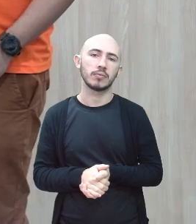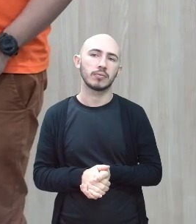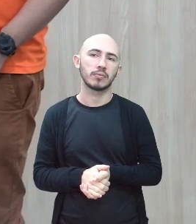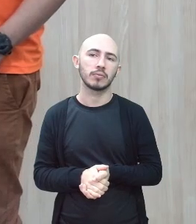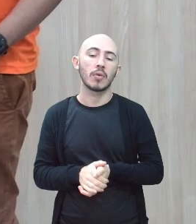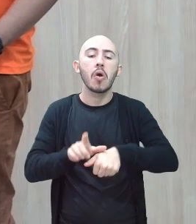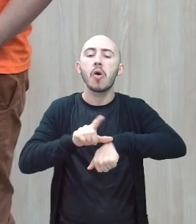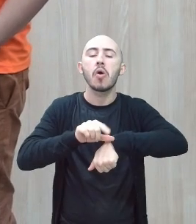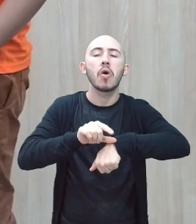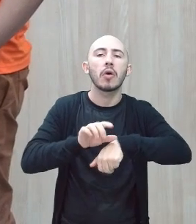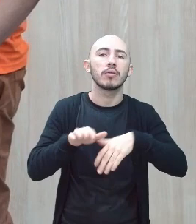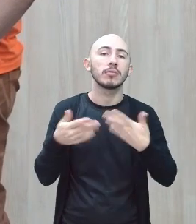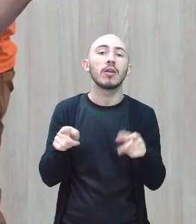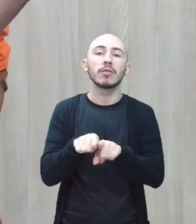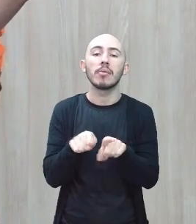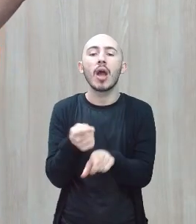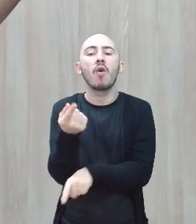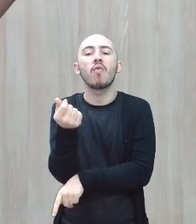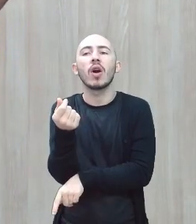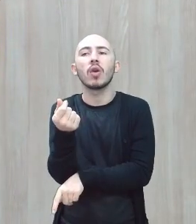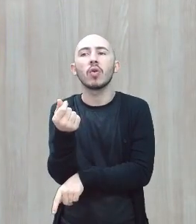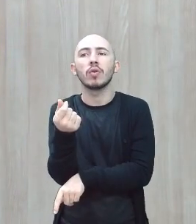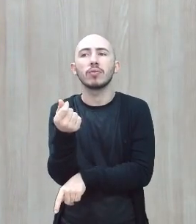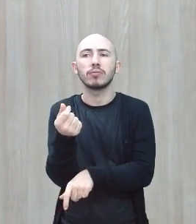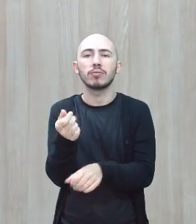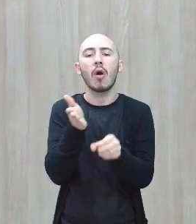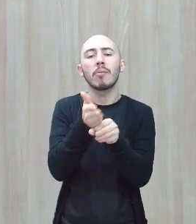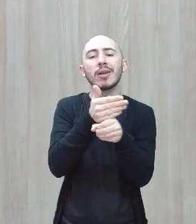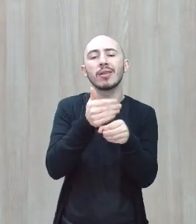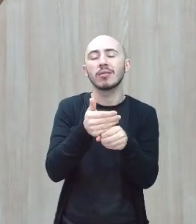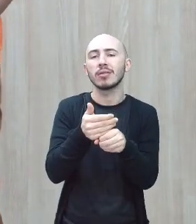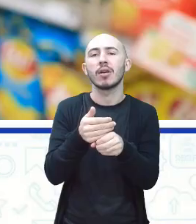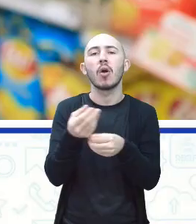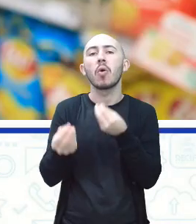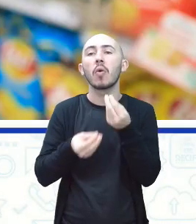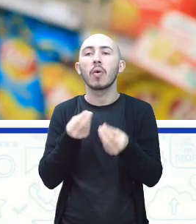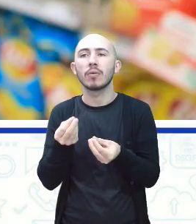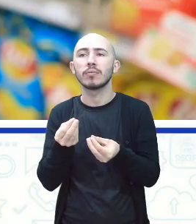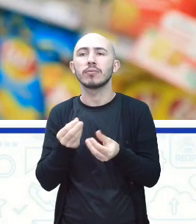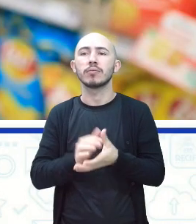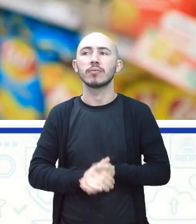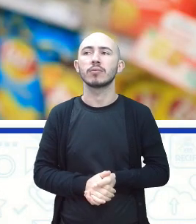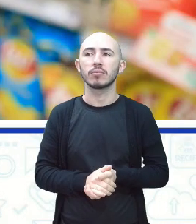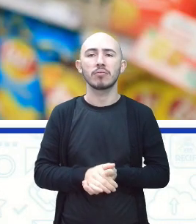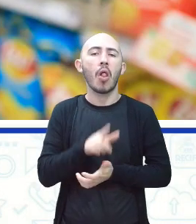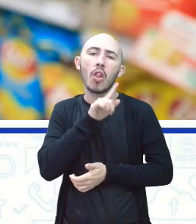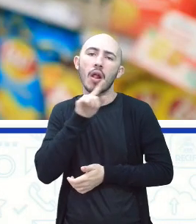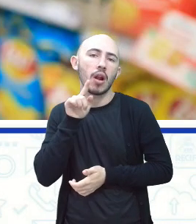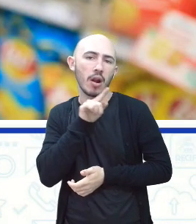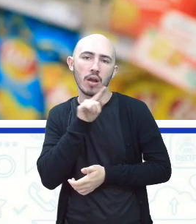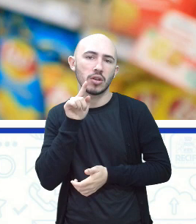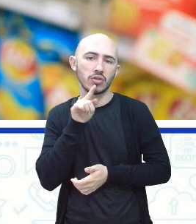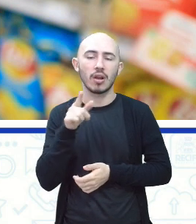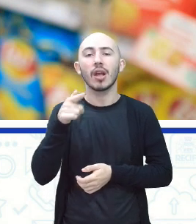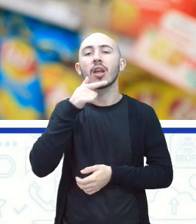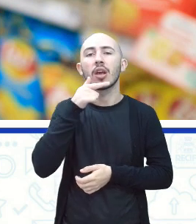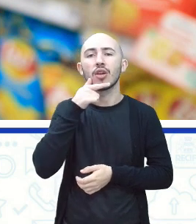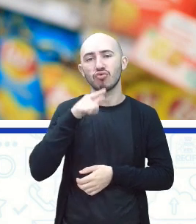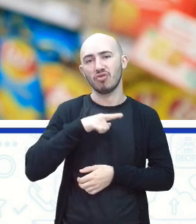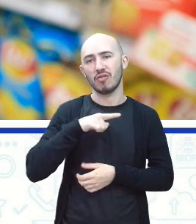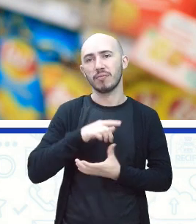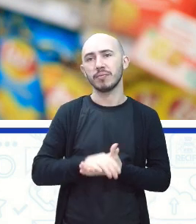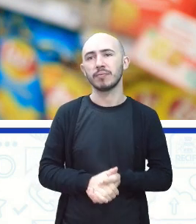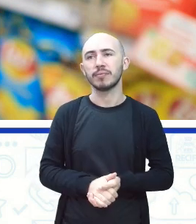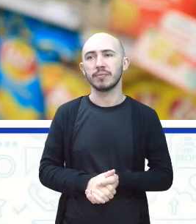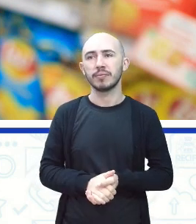dizer preço também, pessoal, batatinha, salgadinho é cheese snack, ou seja, lanchezinhos de queijo. Então temos aí,